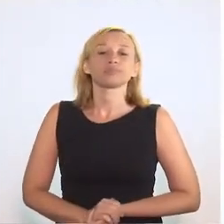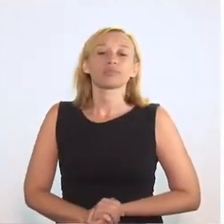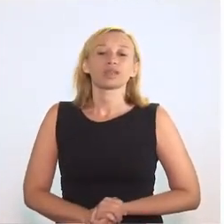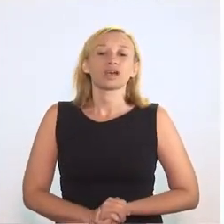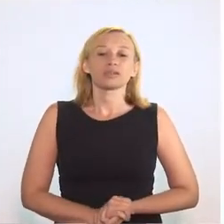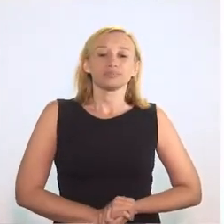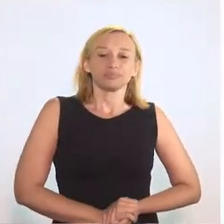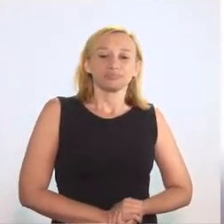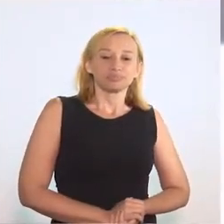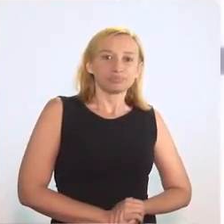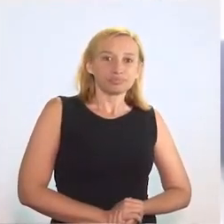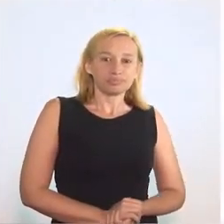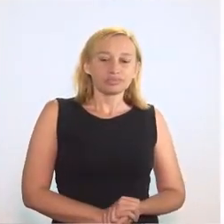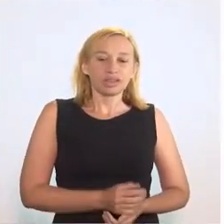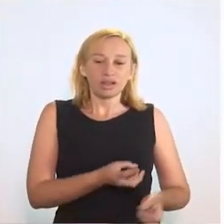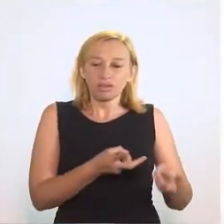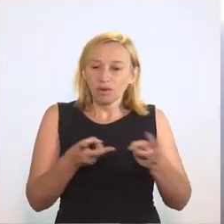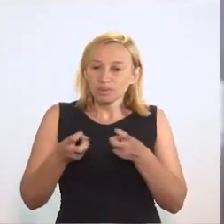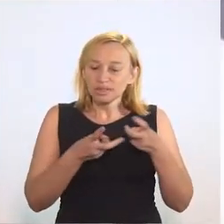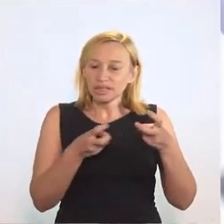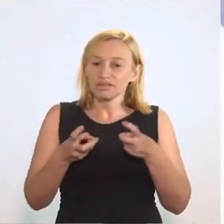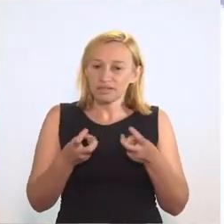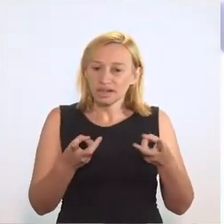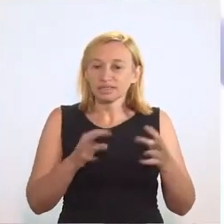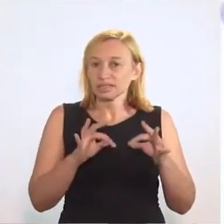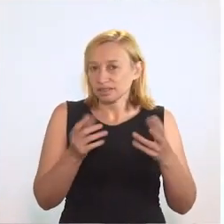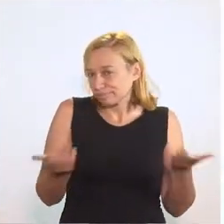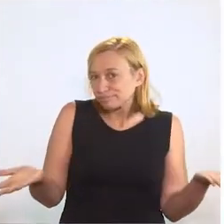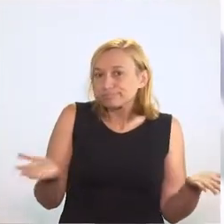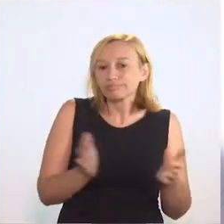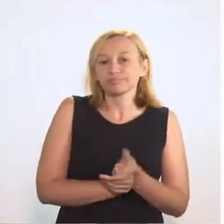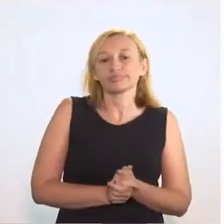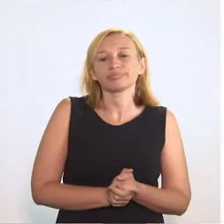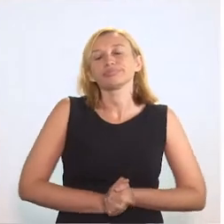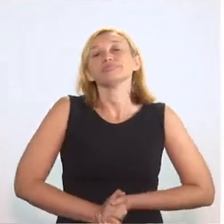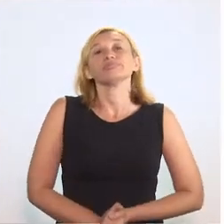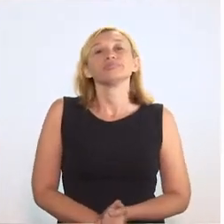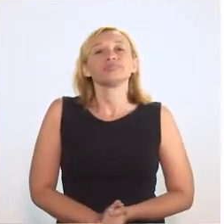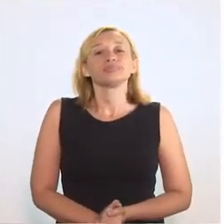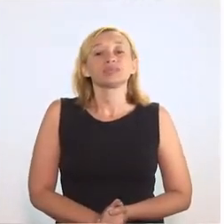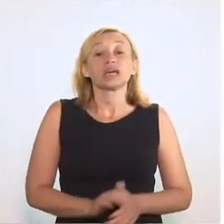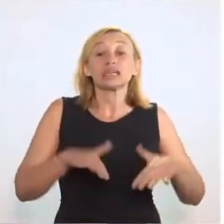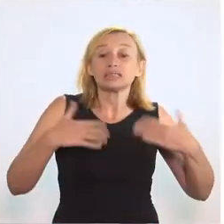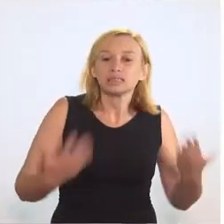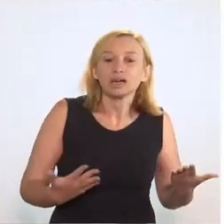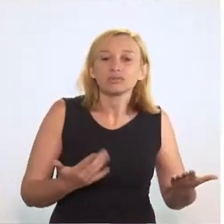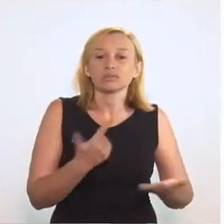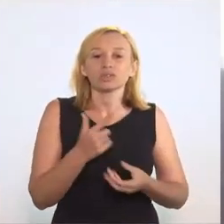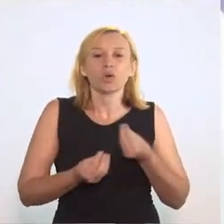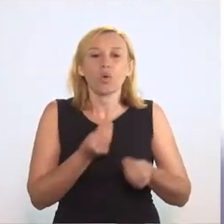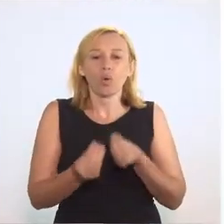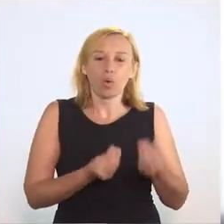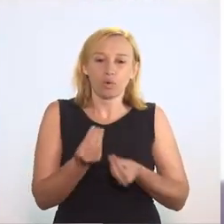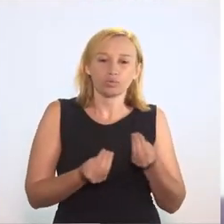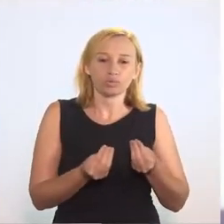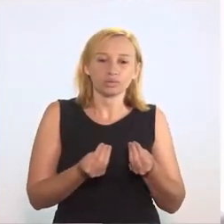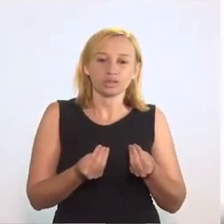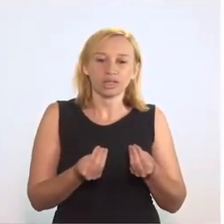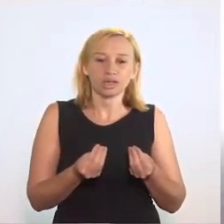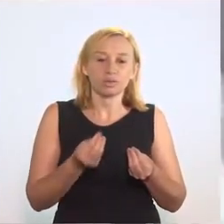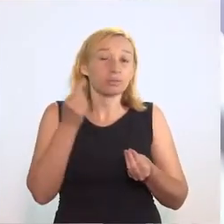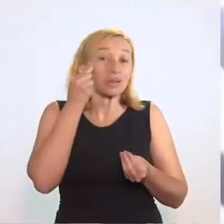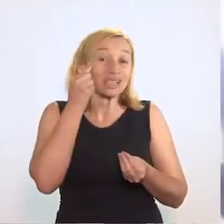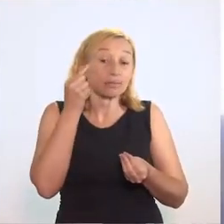a mãe e o pai que esperamos tem um budget, né? A gente fala, tem um orçamento por trás, absurdo, né? Hollywoodiano. Então, não dá para entregar